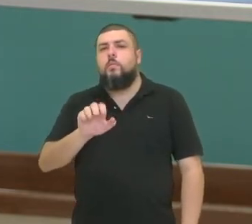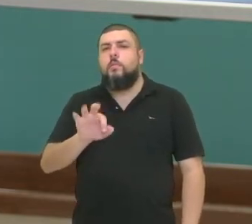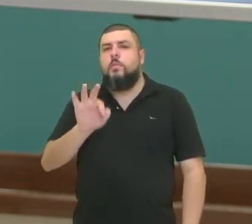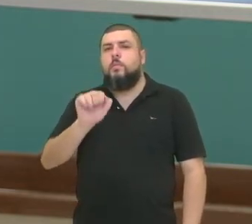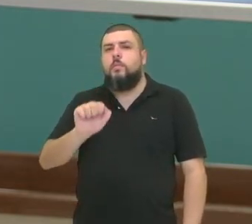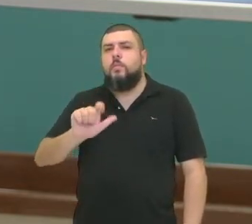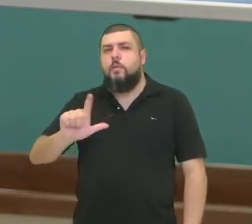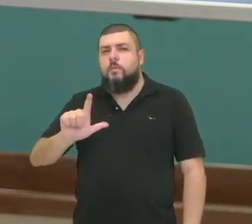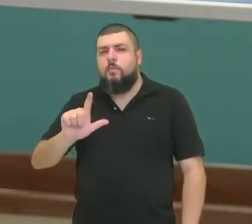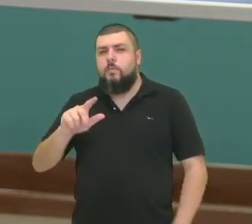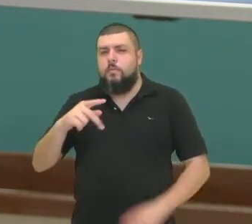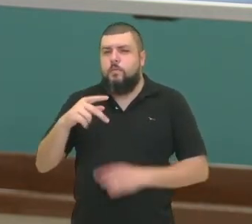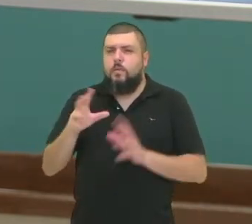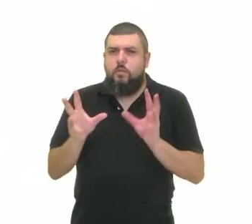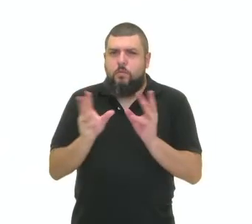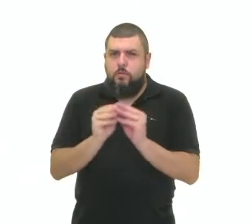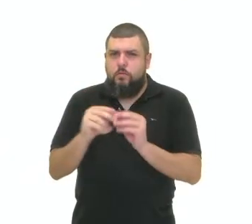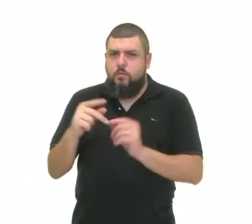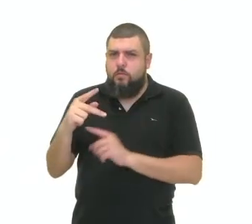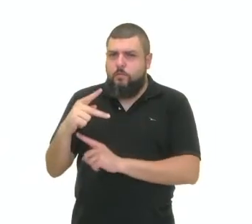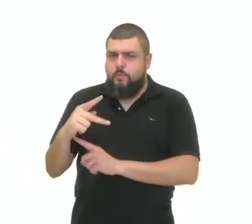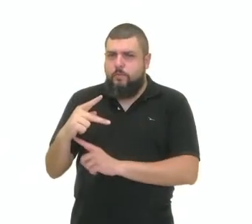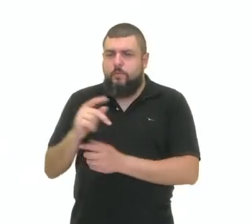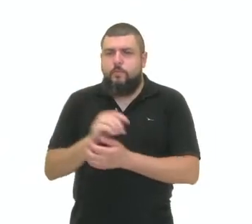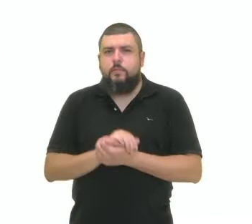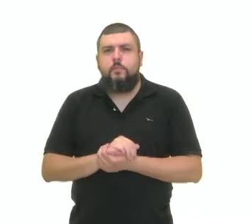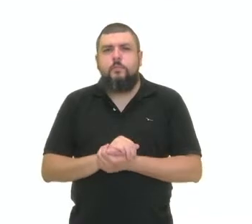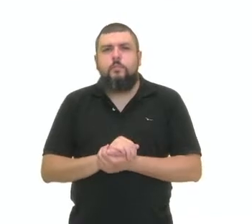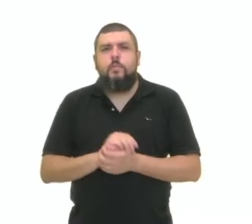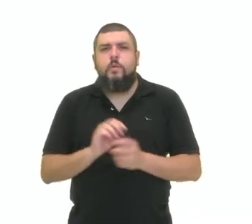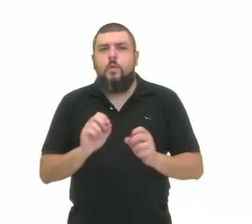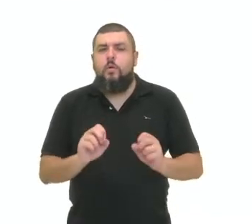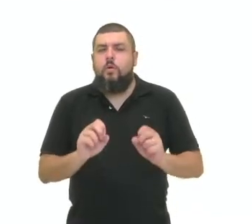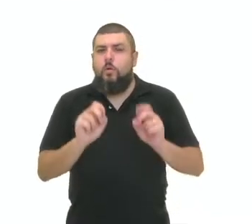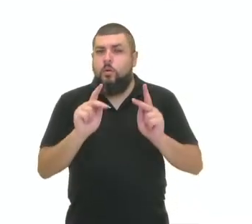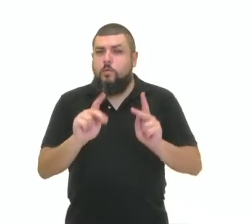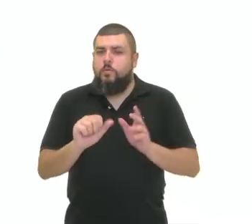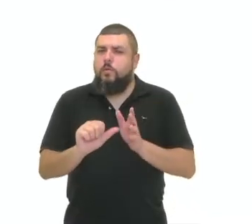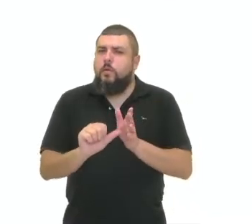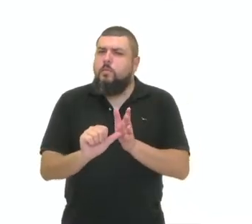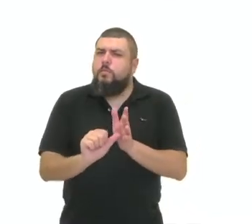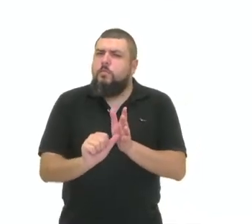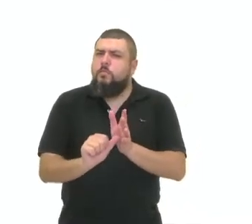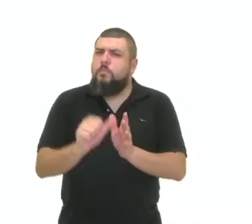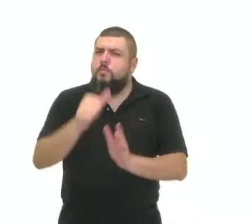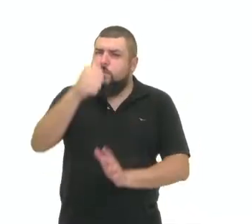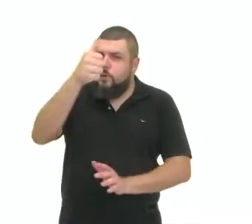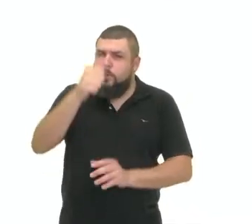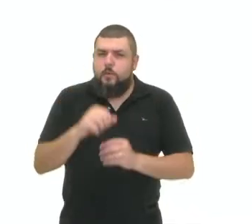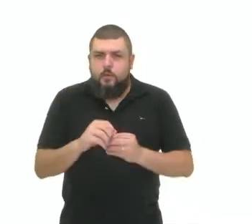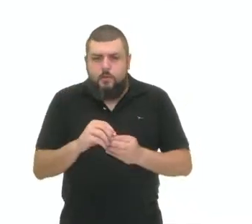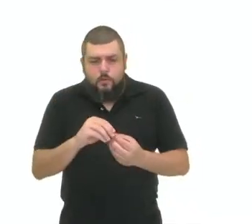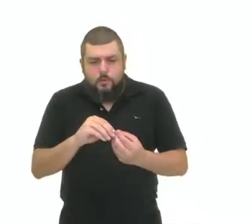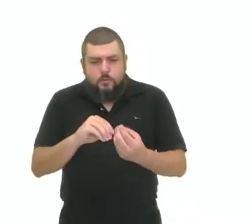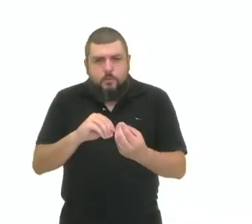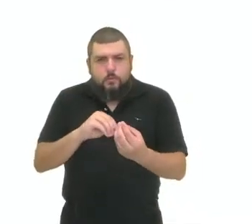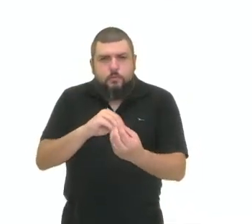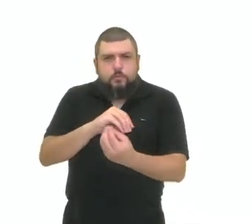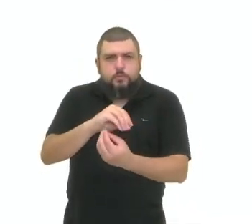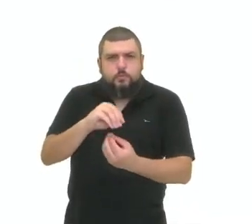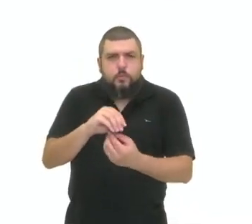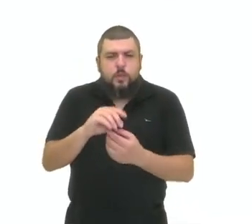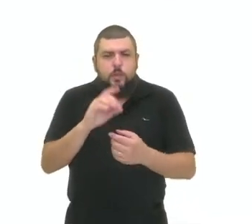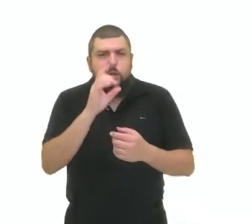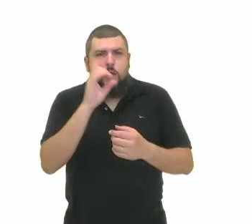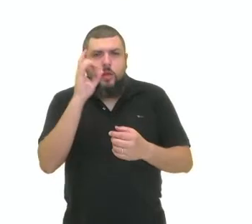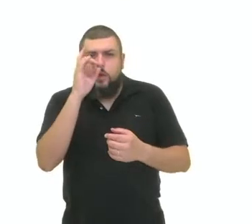parental. Neste primeiro cruzamento, quando ele realizou, então, esse primeiro cruzamento das sementes